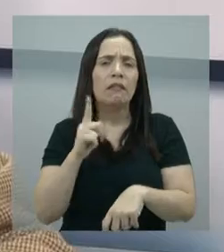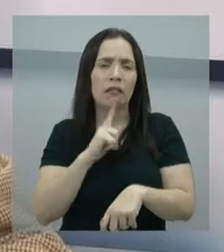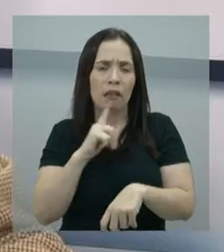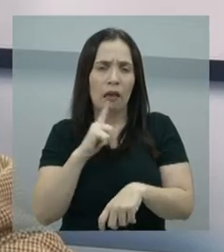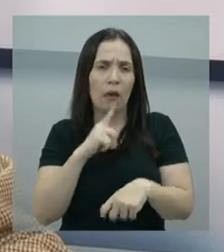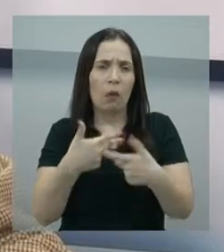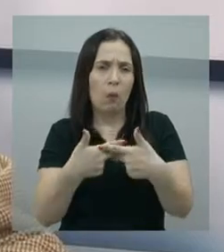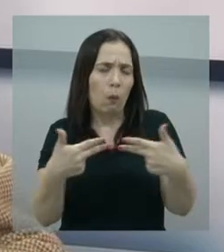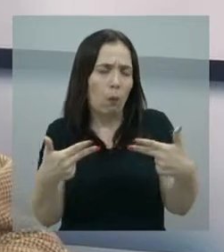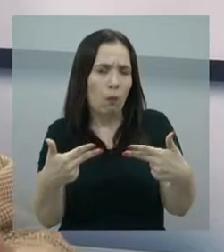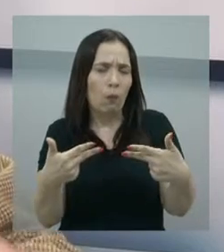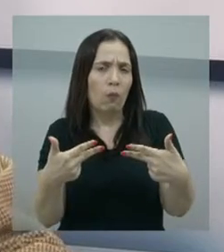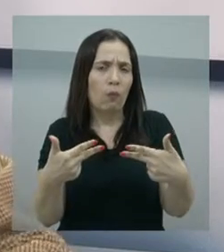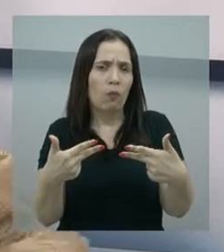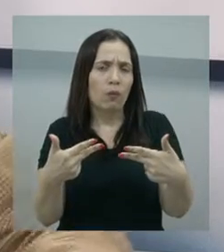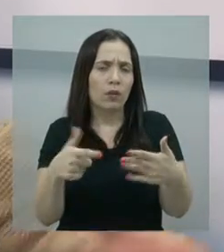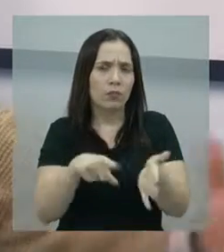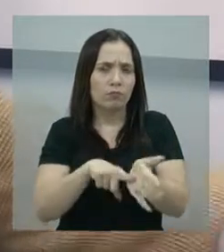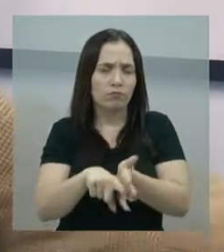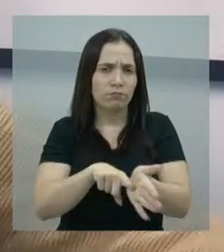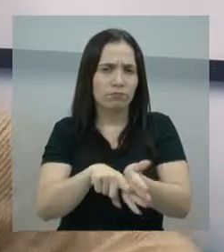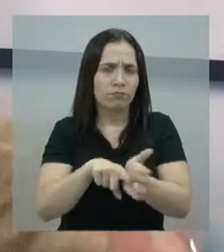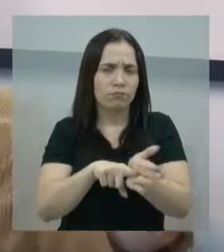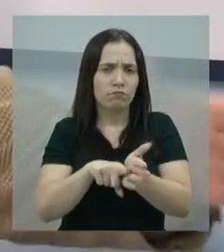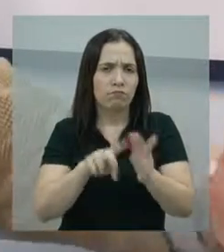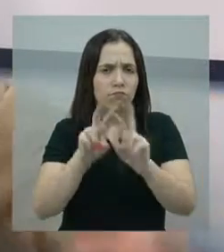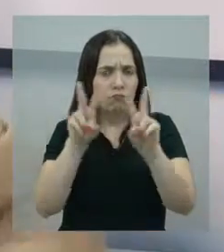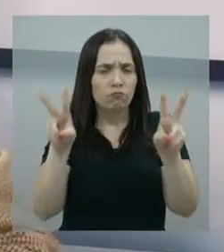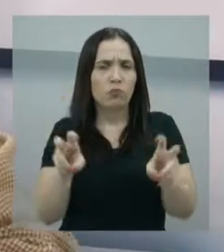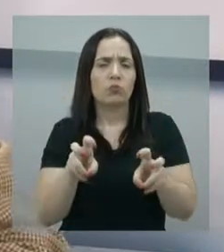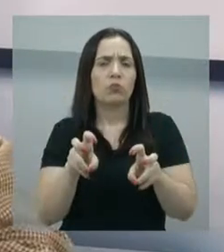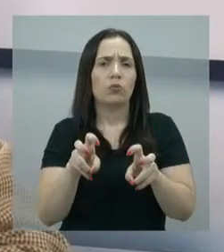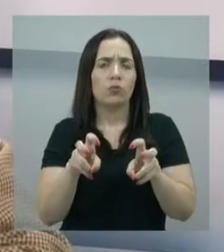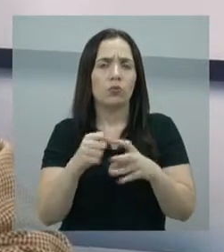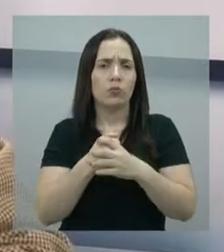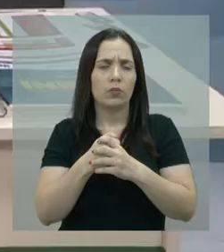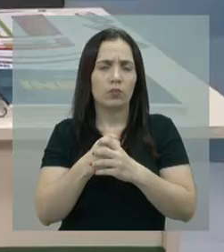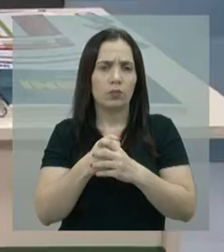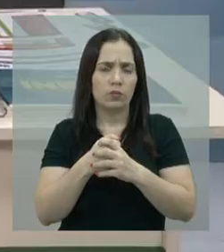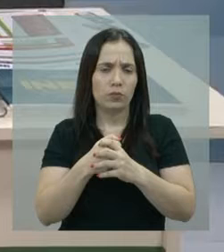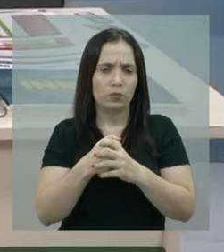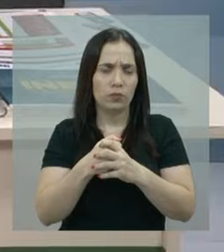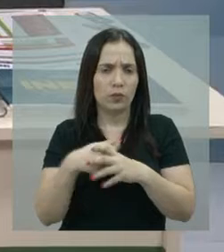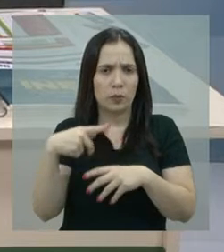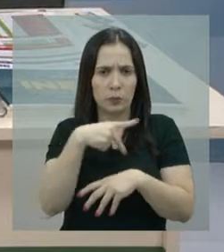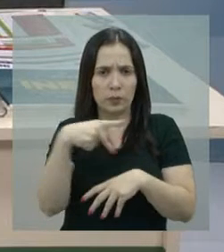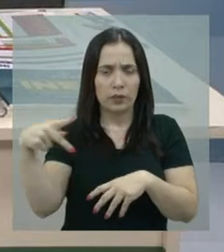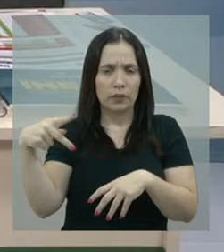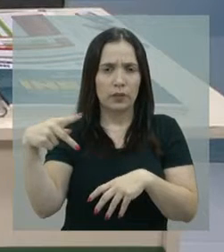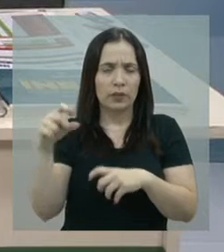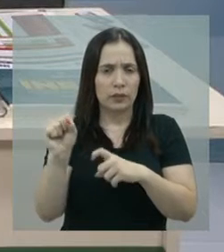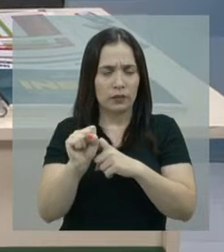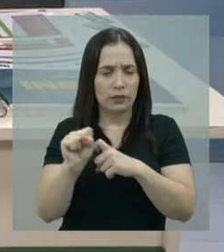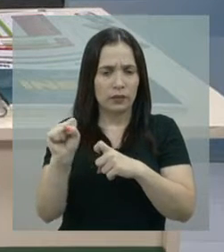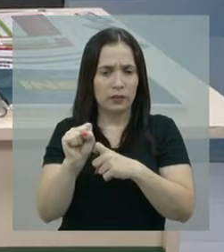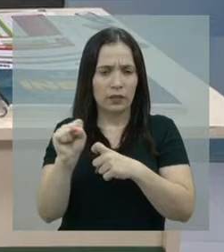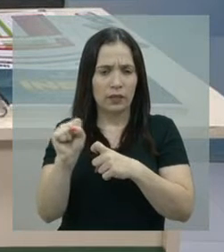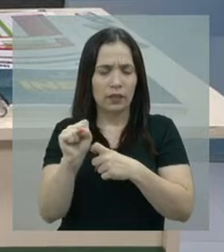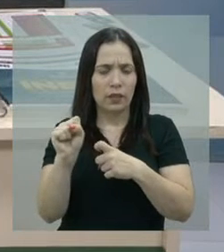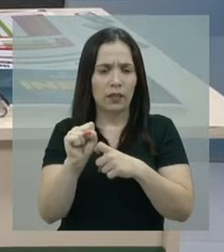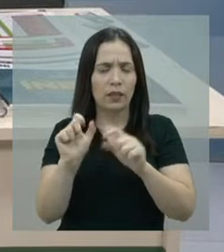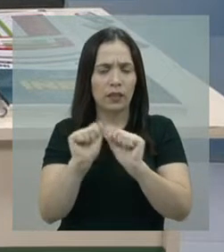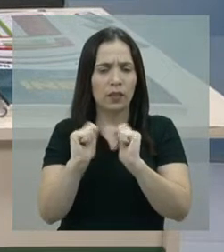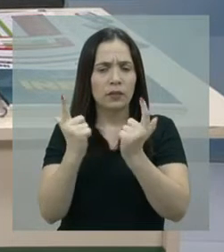hoje sendo em gestação, agora com a nova administração do do presidente Sarto nesse